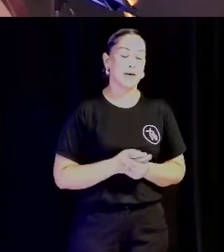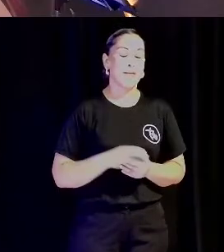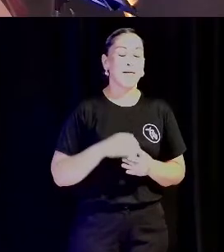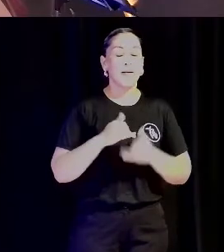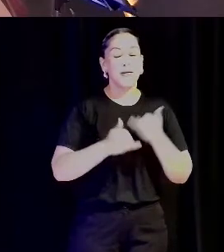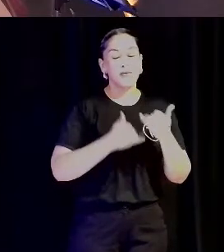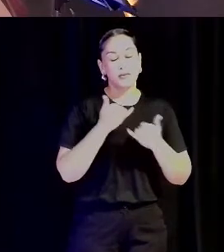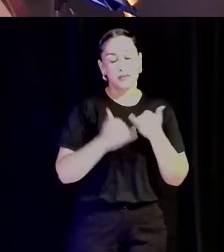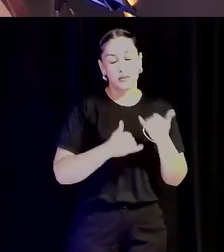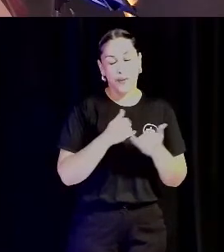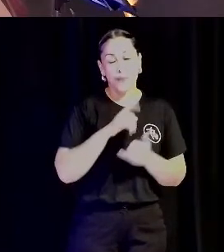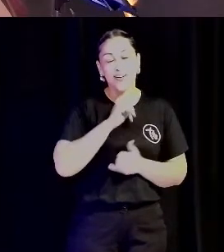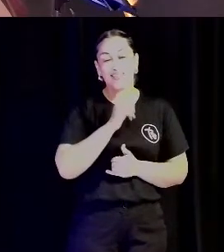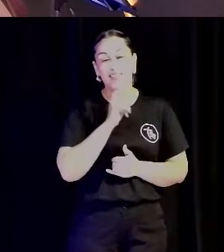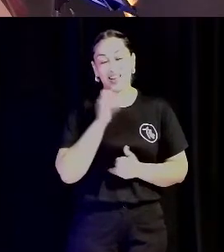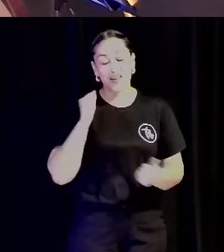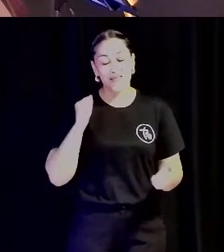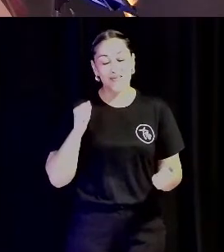da churrascaria.